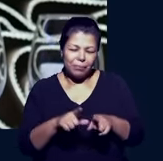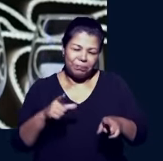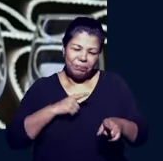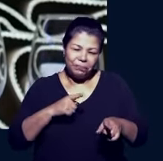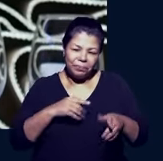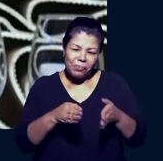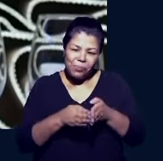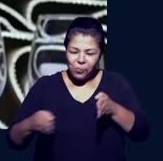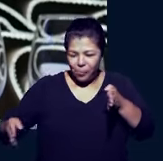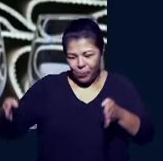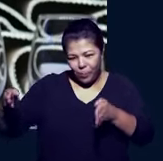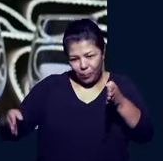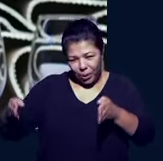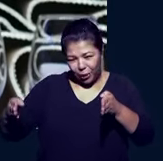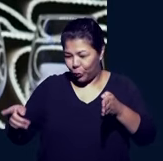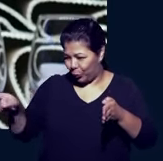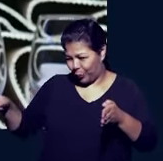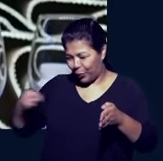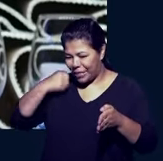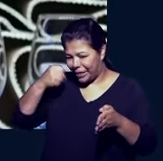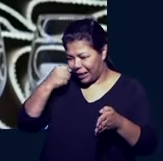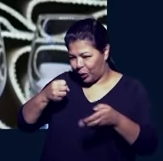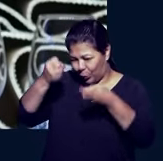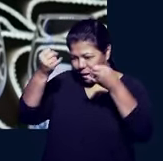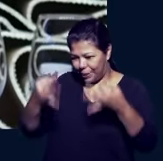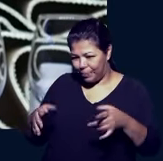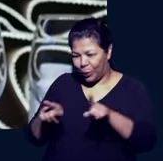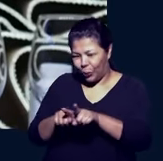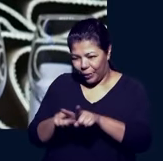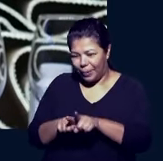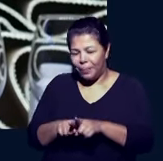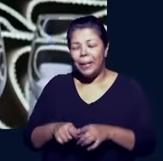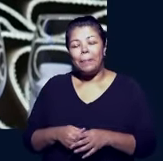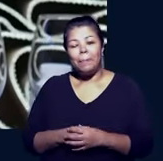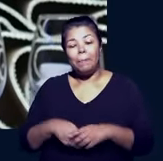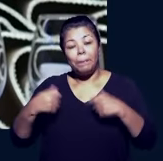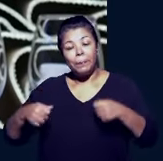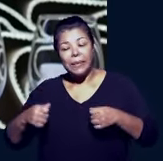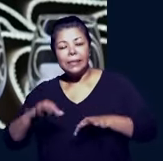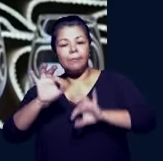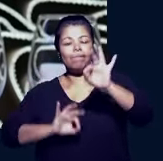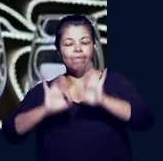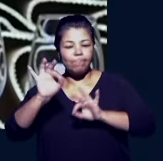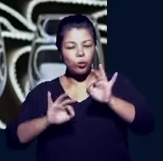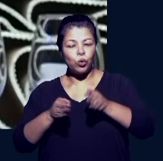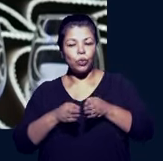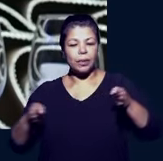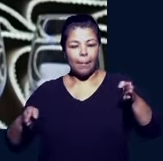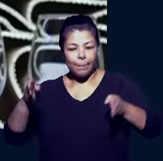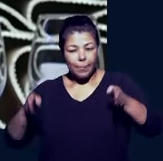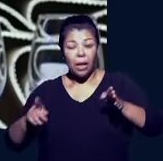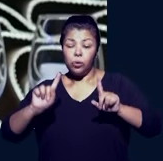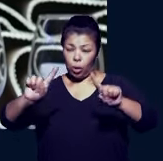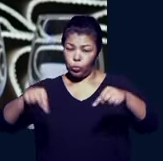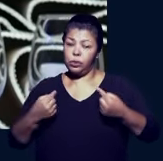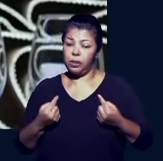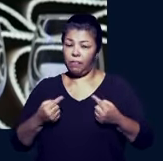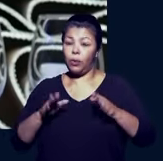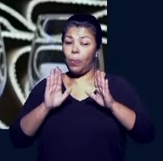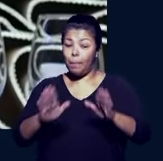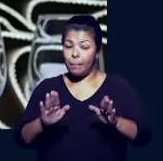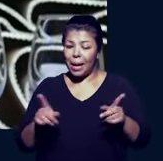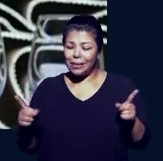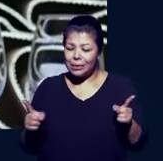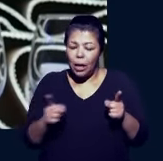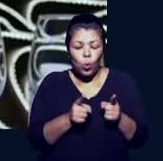Quando a nossa Senadora era ministra a gente teve essa discussão pela keper para tentar ajustar prazos é um desafio mas o curto prazo o o